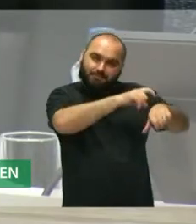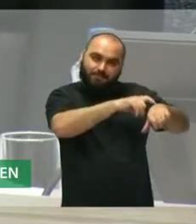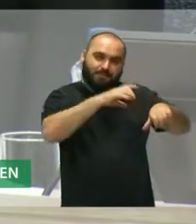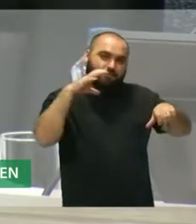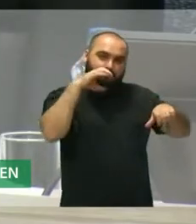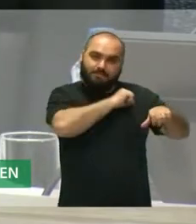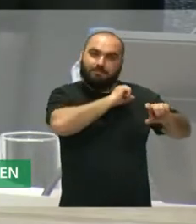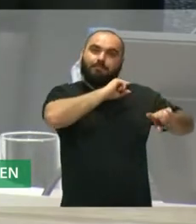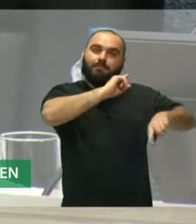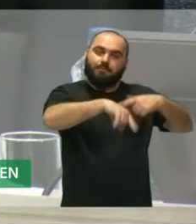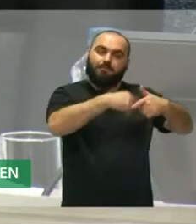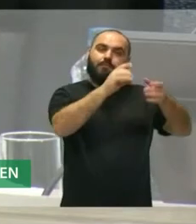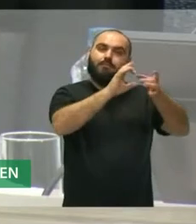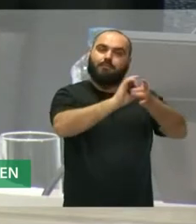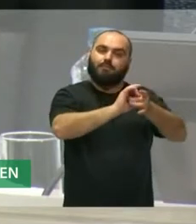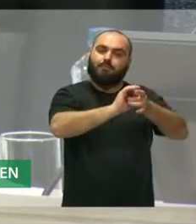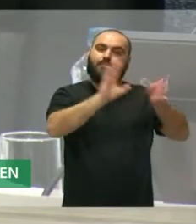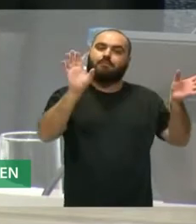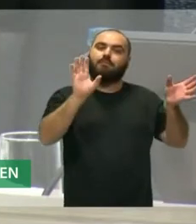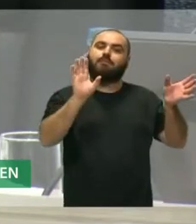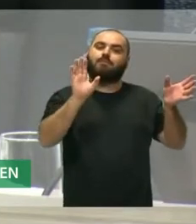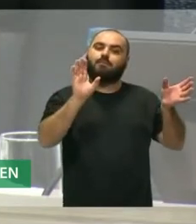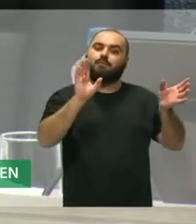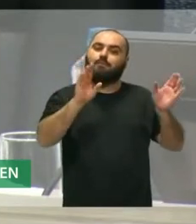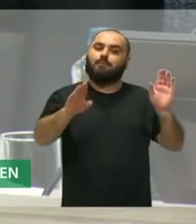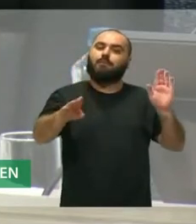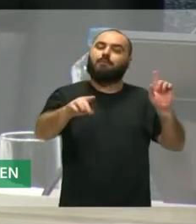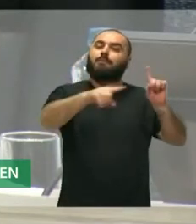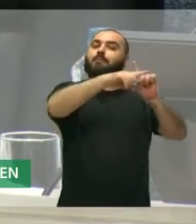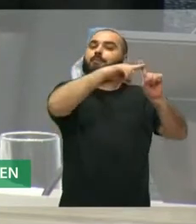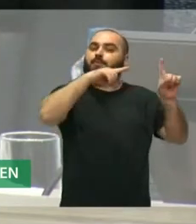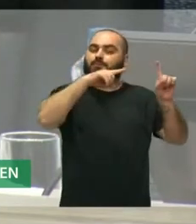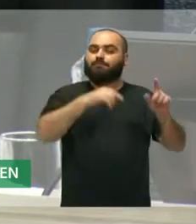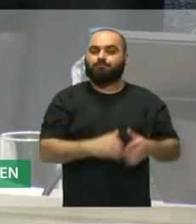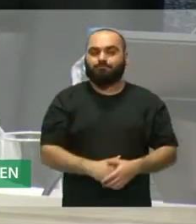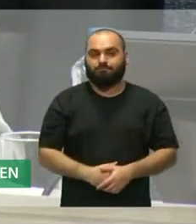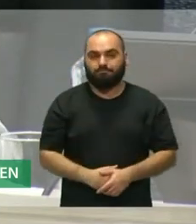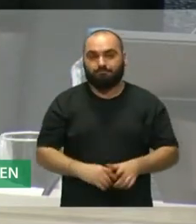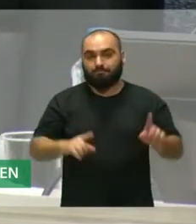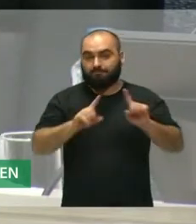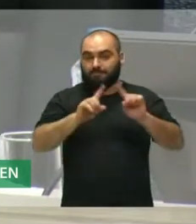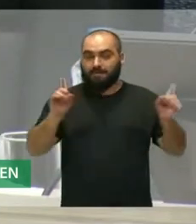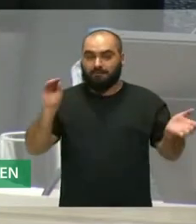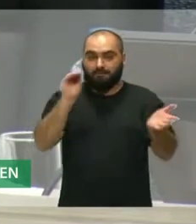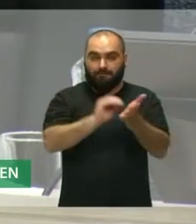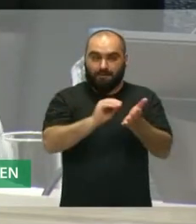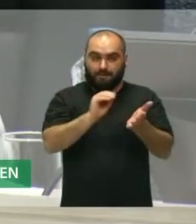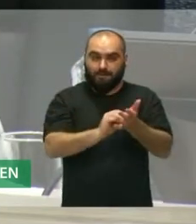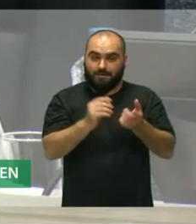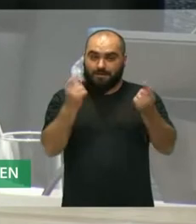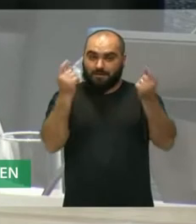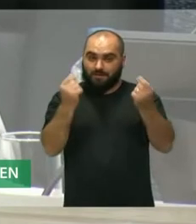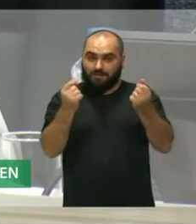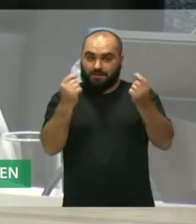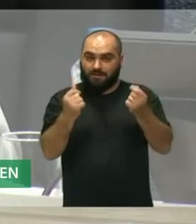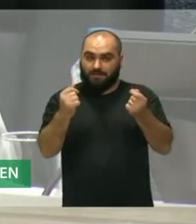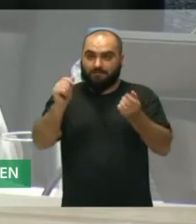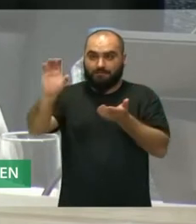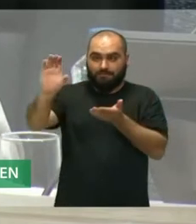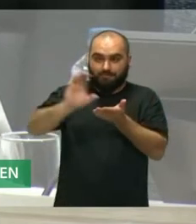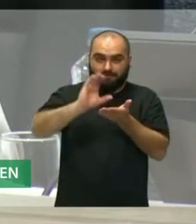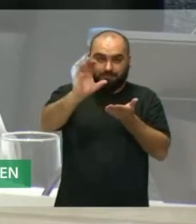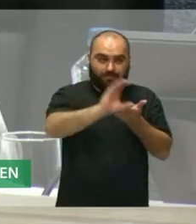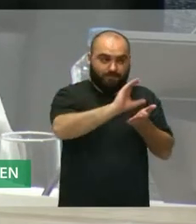a autorização para abrir parcialmente. Porém, faltou o aporte de algum recurso